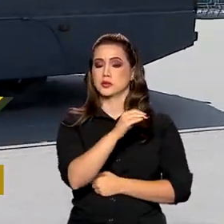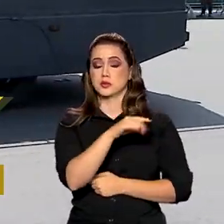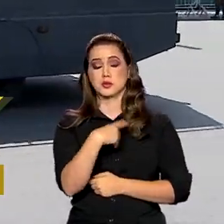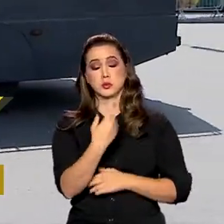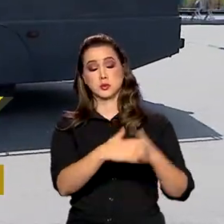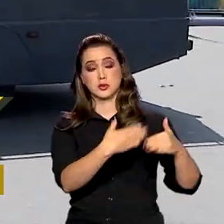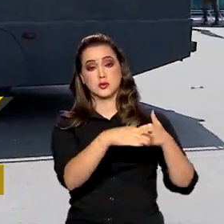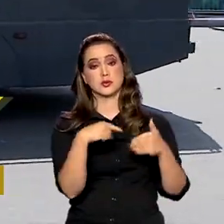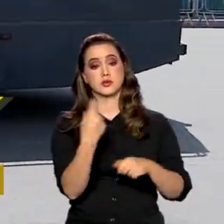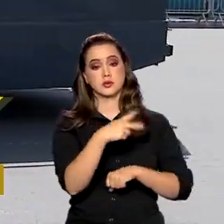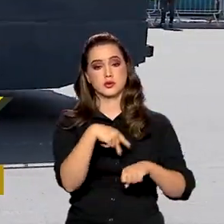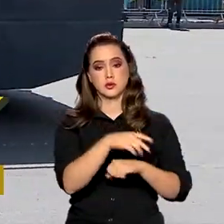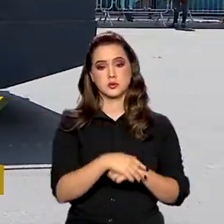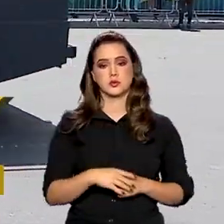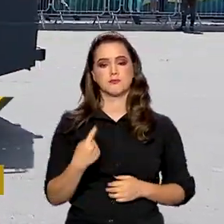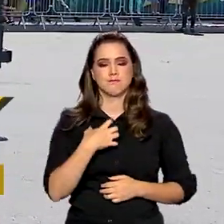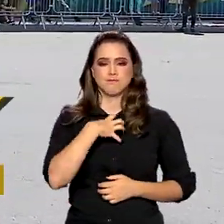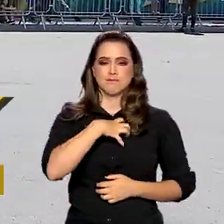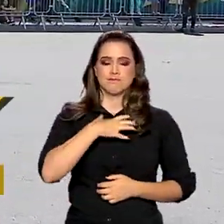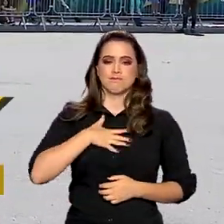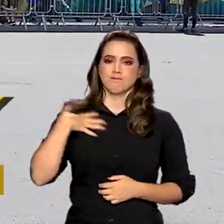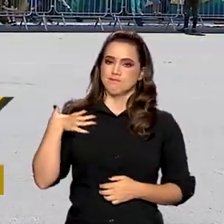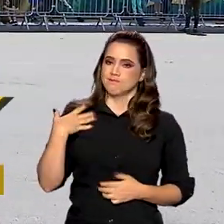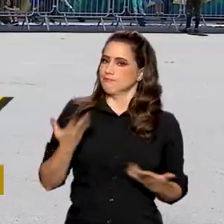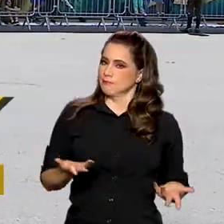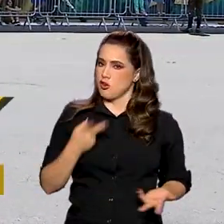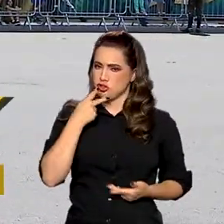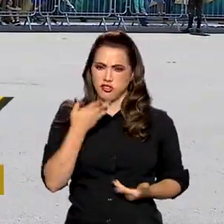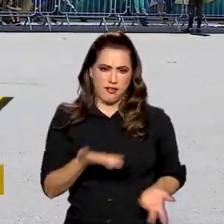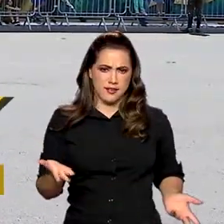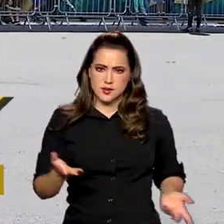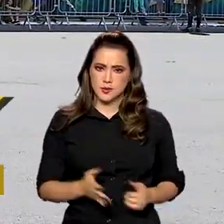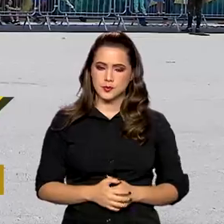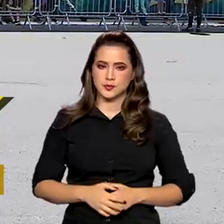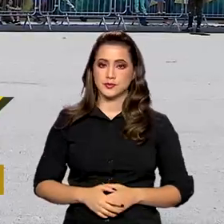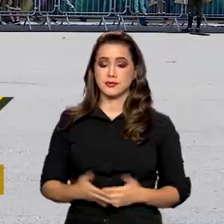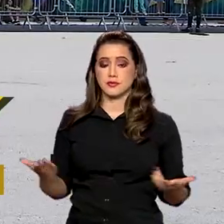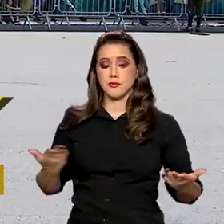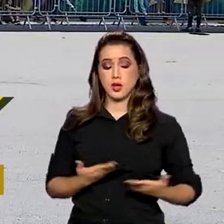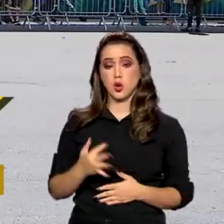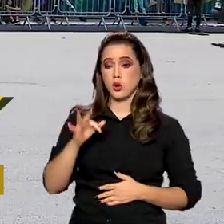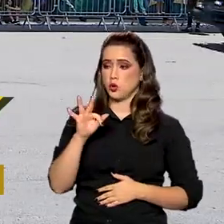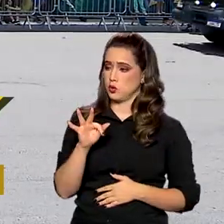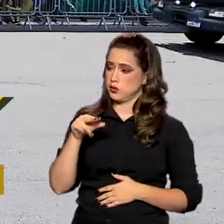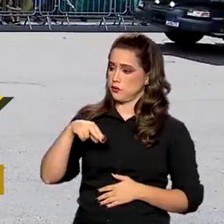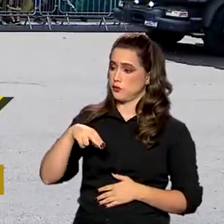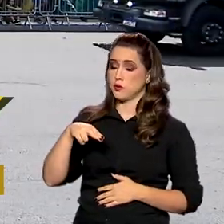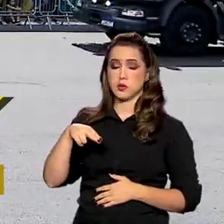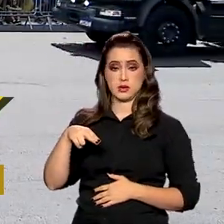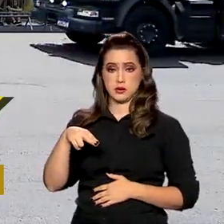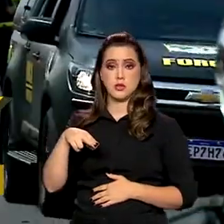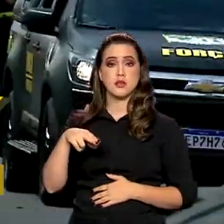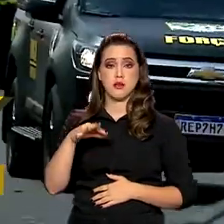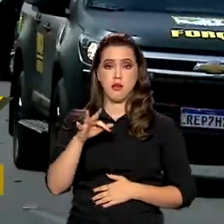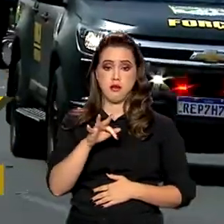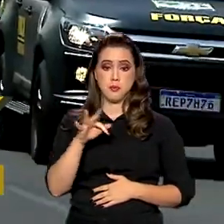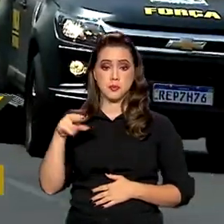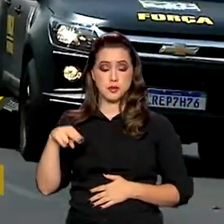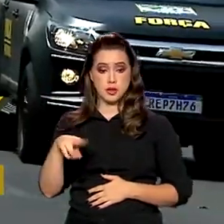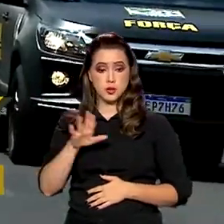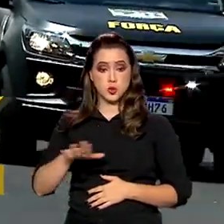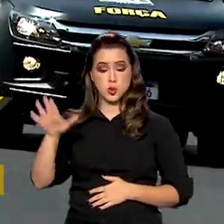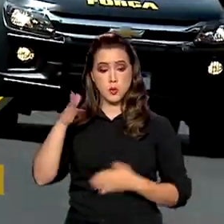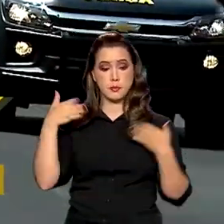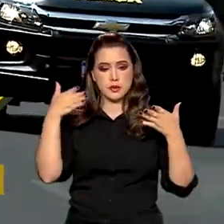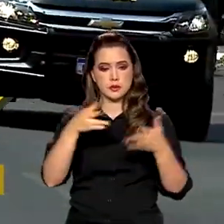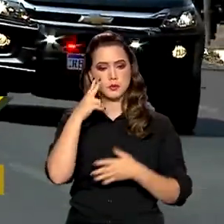nosso país, e me enche muito de orgulho esse fato. Com certeza. Força Nacional agora passando, não é isso, Coronel? Isso. A gente observou ali a